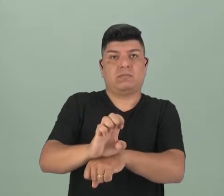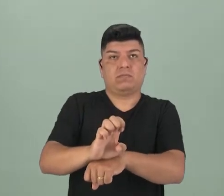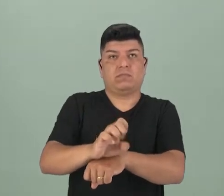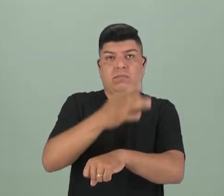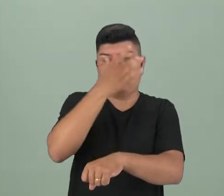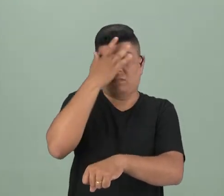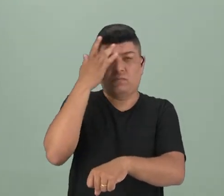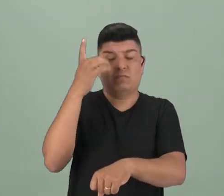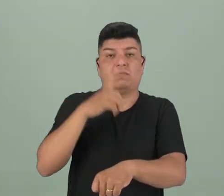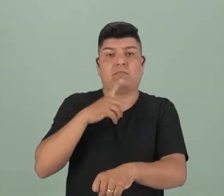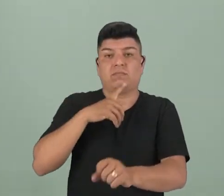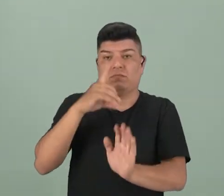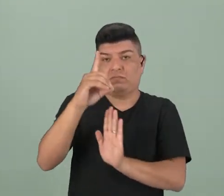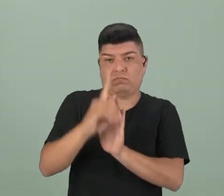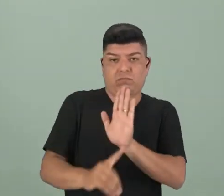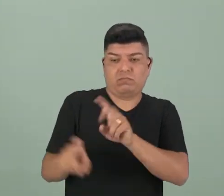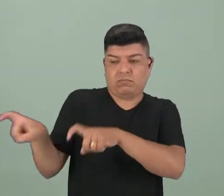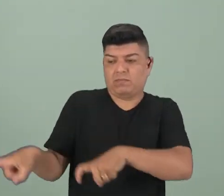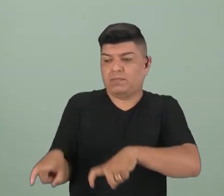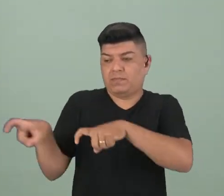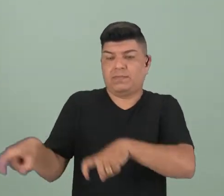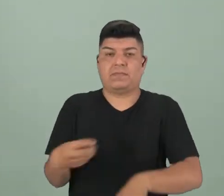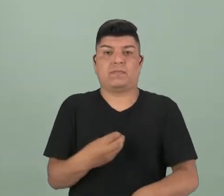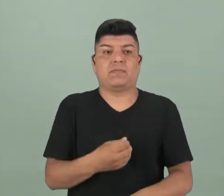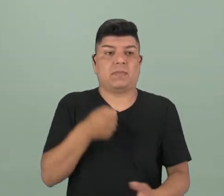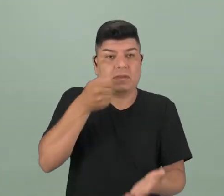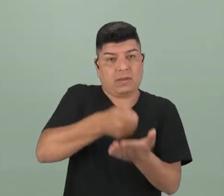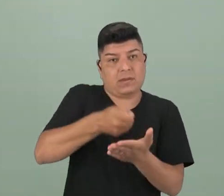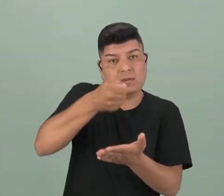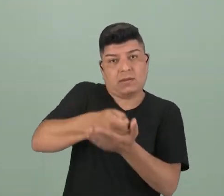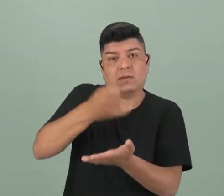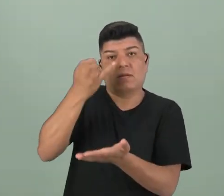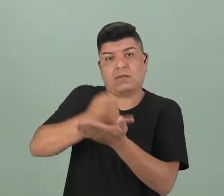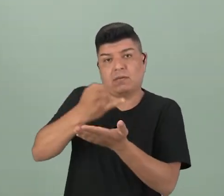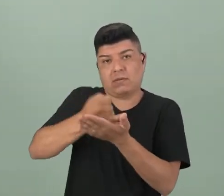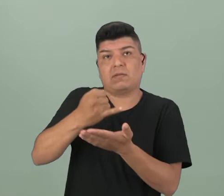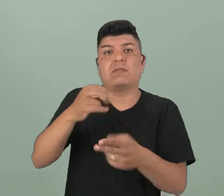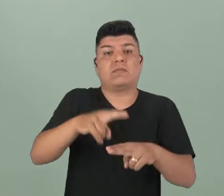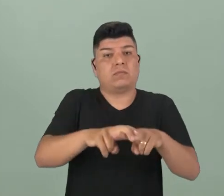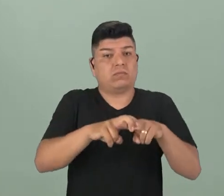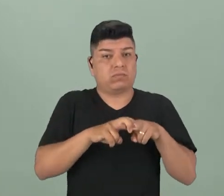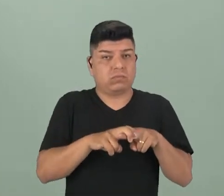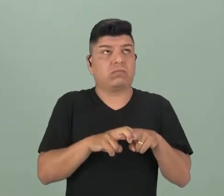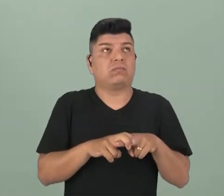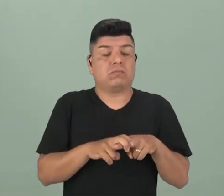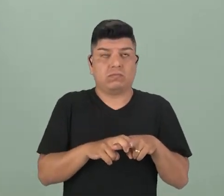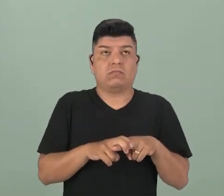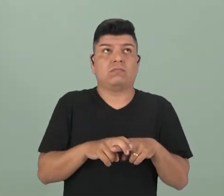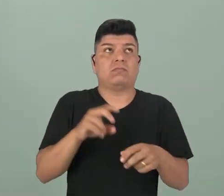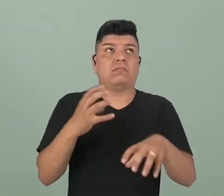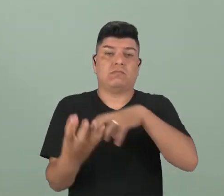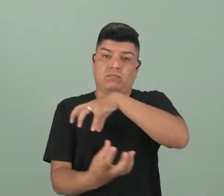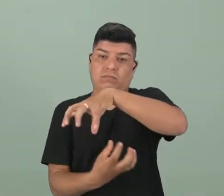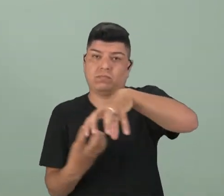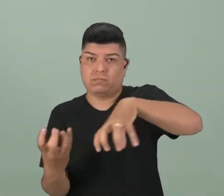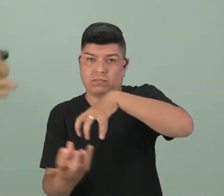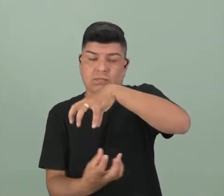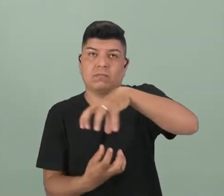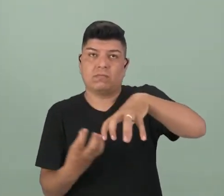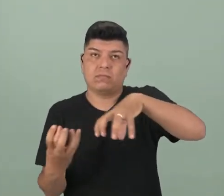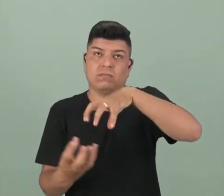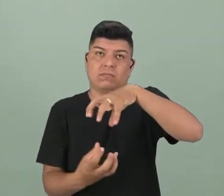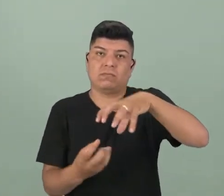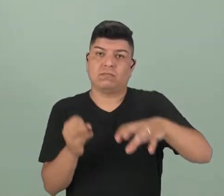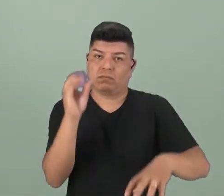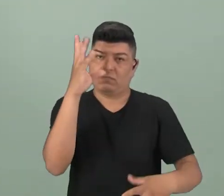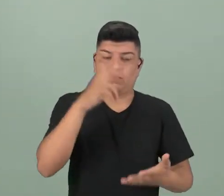as pessoas que viviam no campo, as pessoas que pagavam os impostos. Elas aí fizeram essa revolução que ocasionou